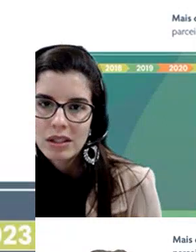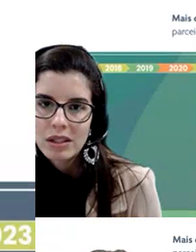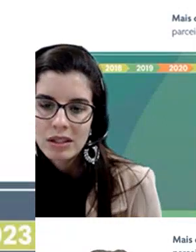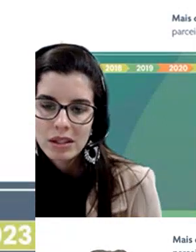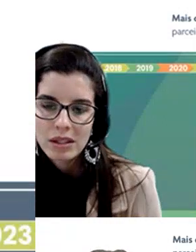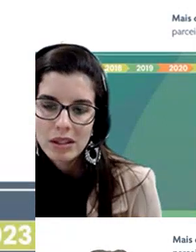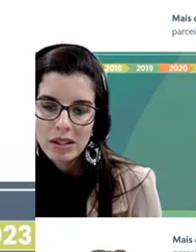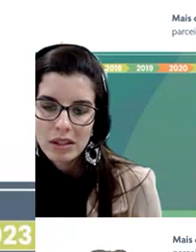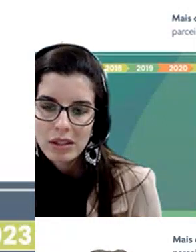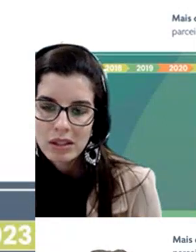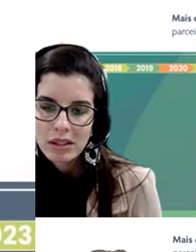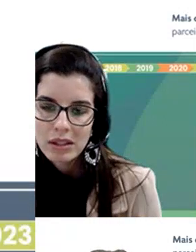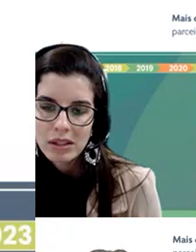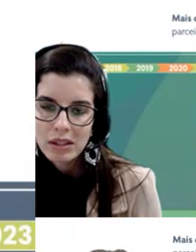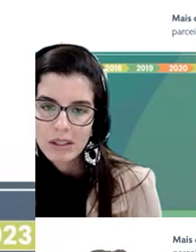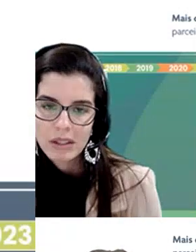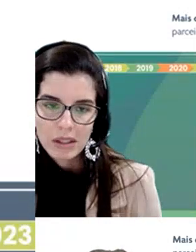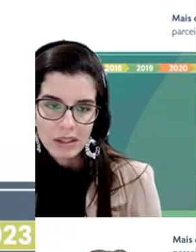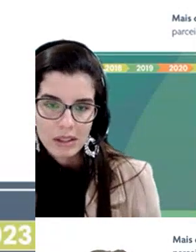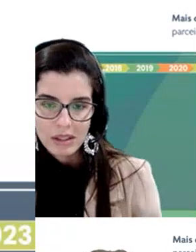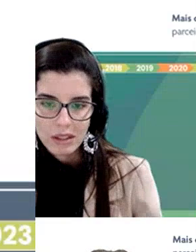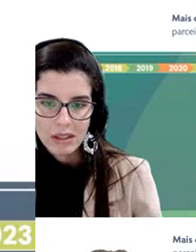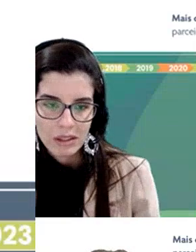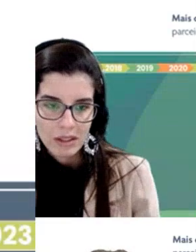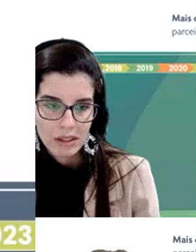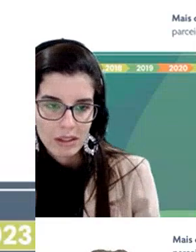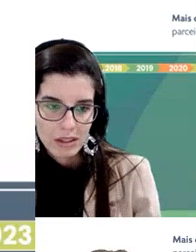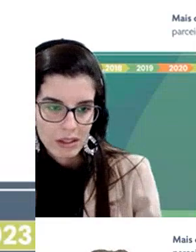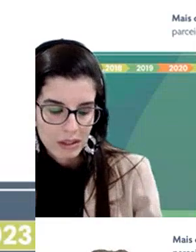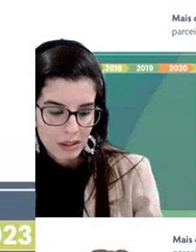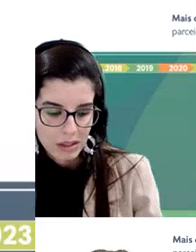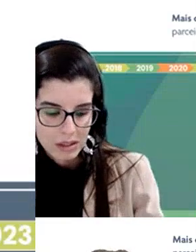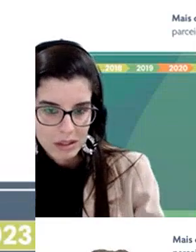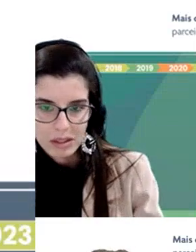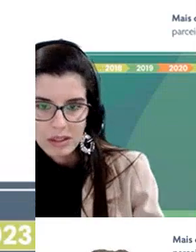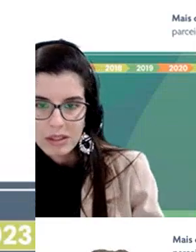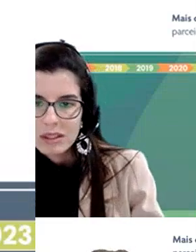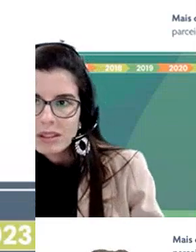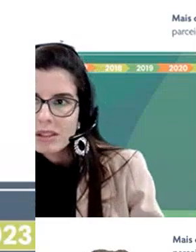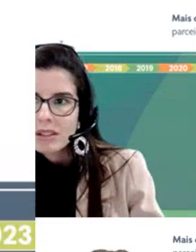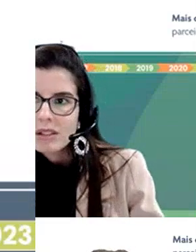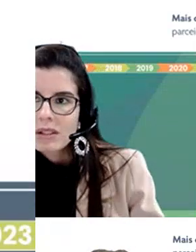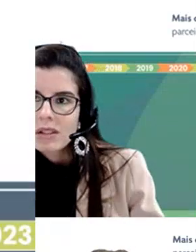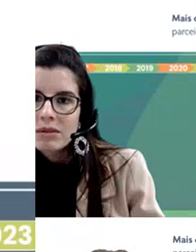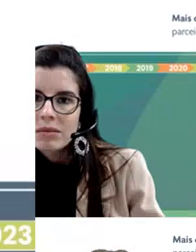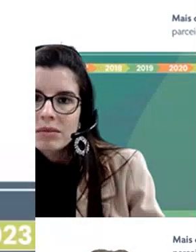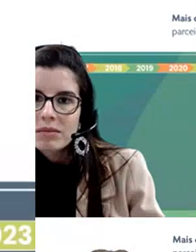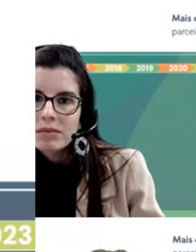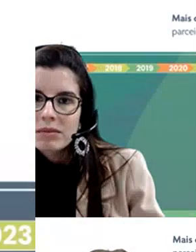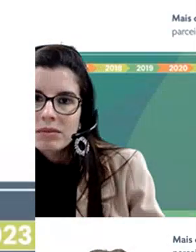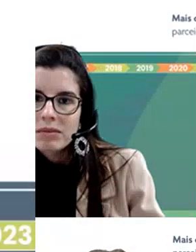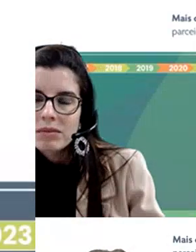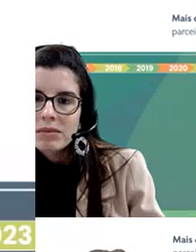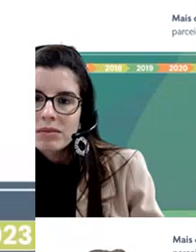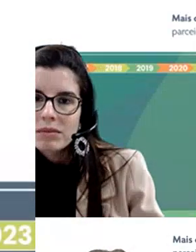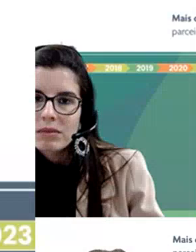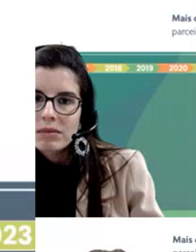da FUNPRESP que cuidam desse retorno, né, dos participantes que solicitaram desistência